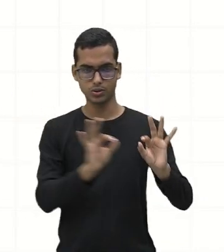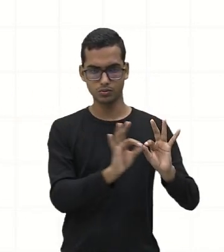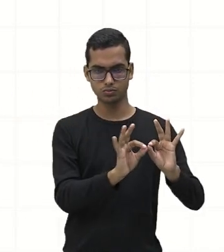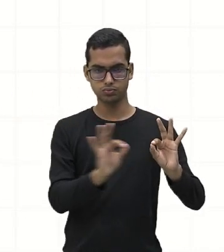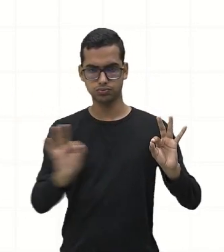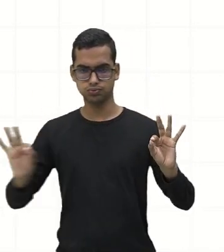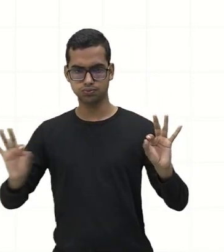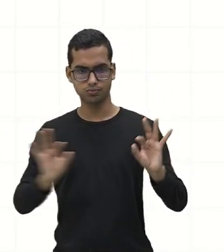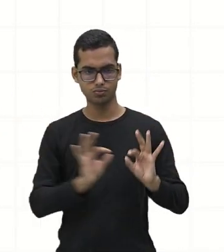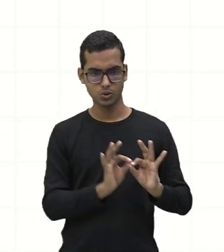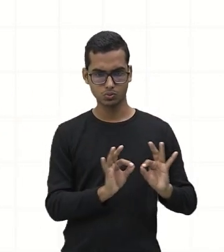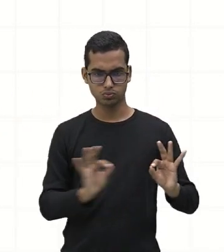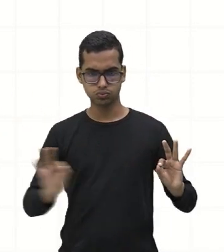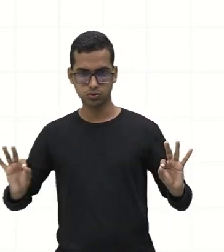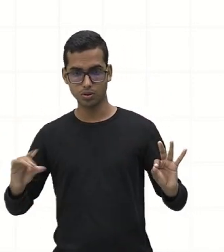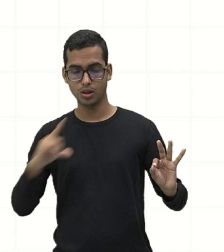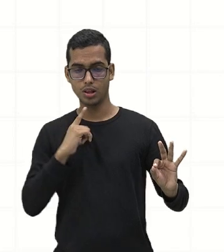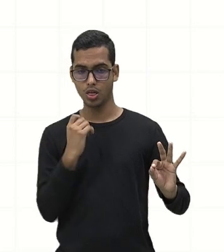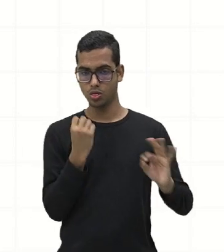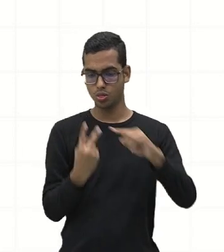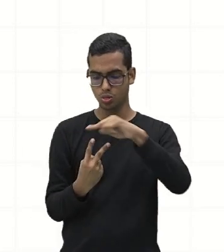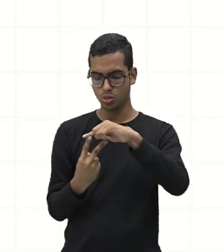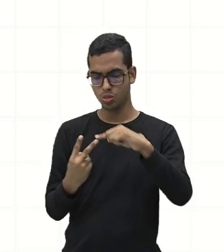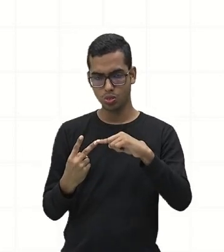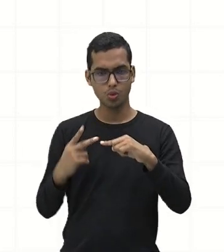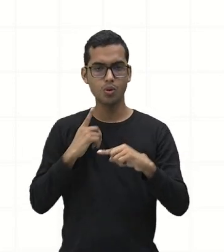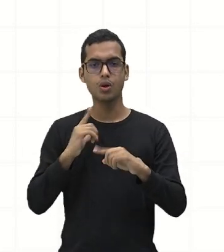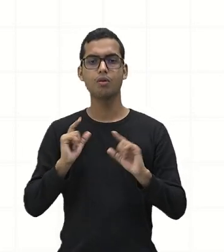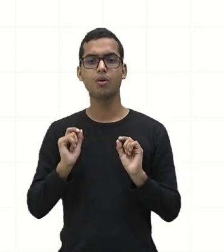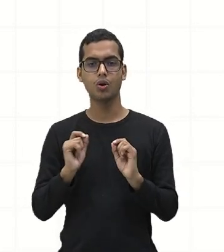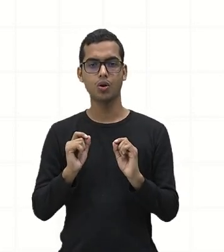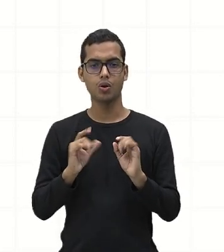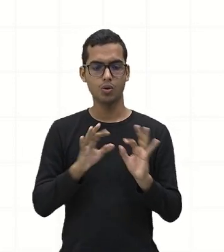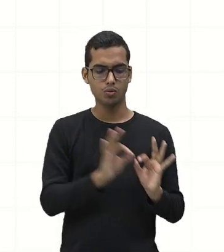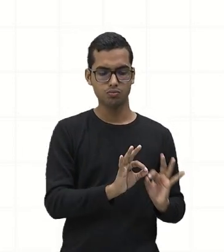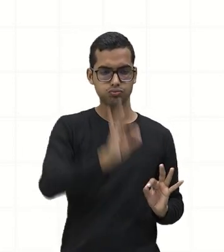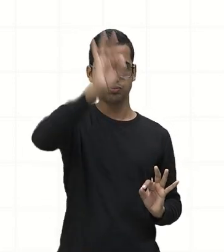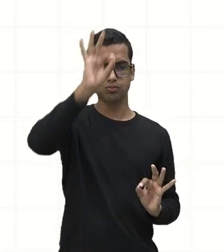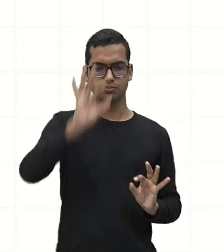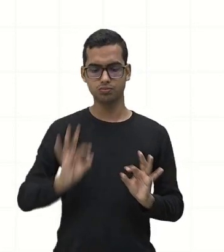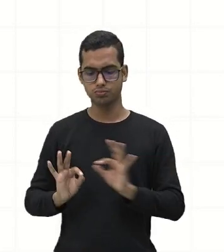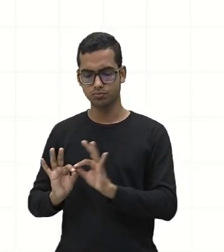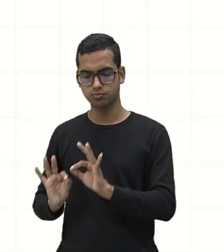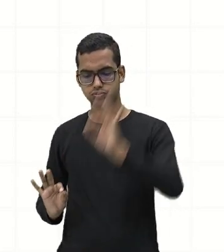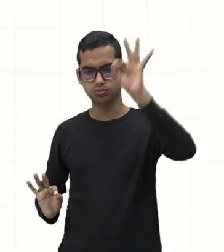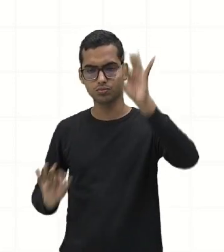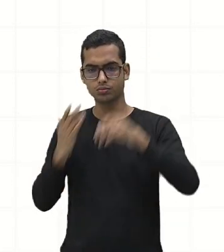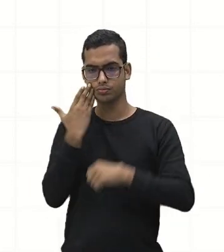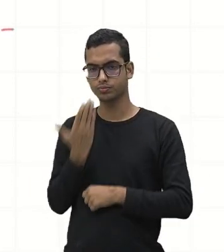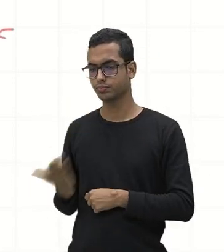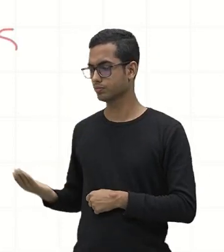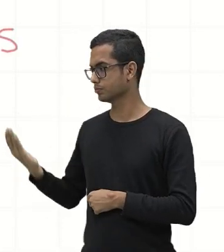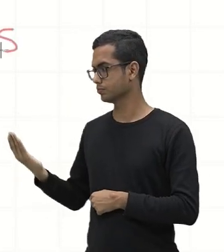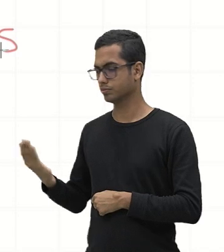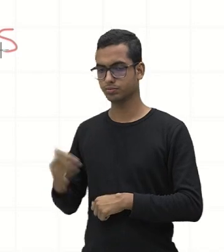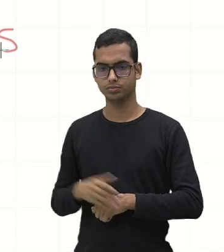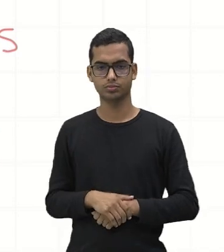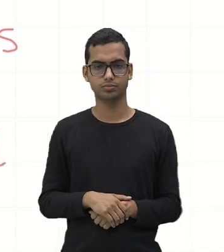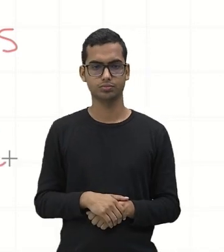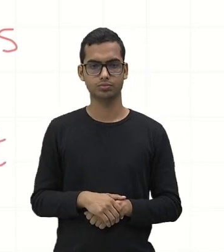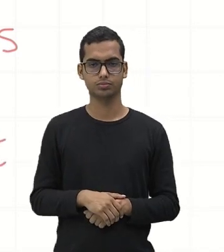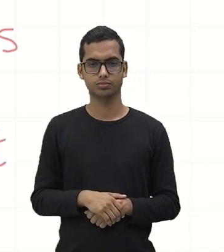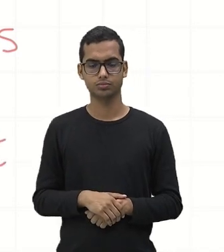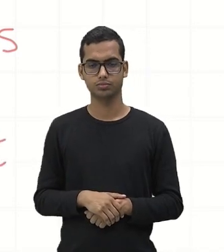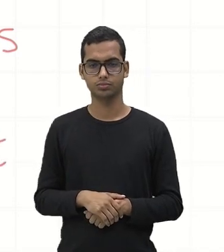vamos identificá-las só para facilitar. Então aqui, ó, a minha reta R, essa reta é paralela, R, S